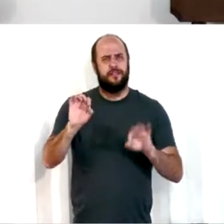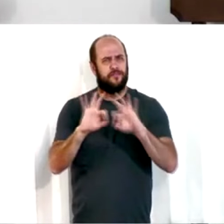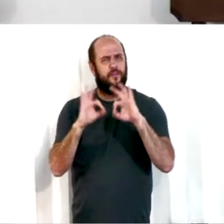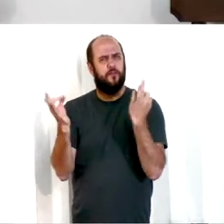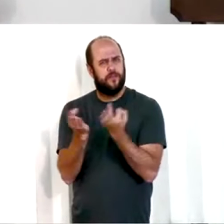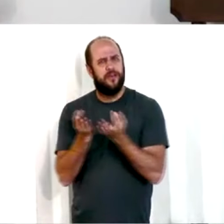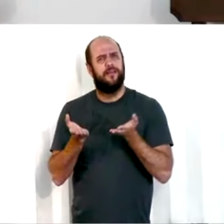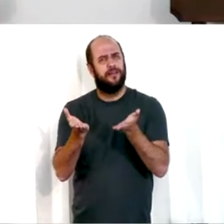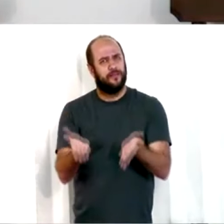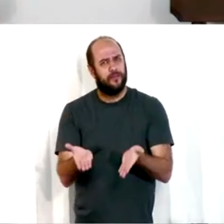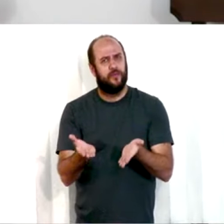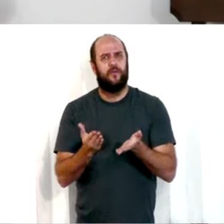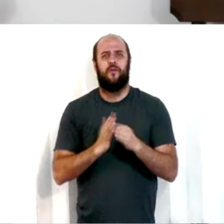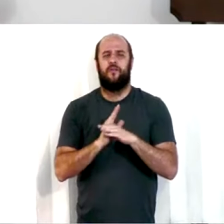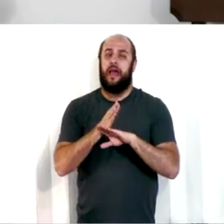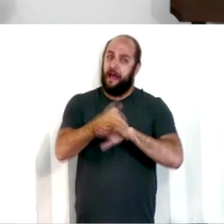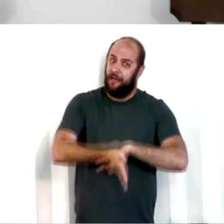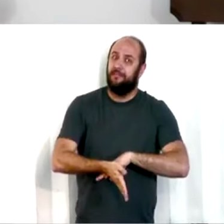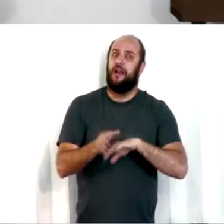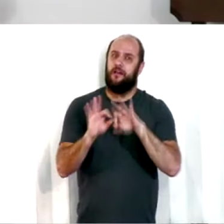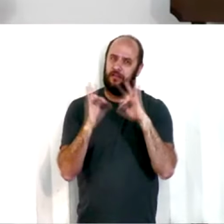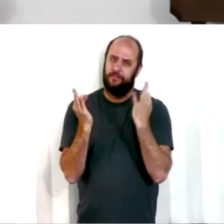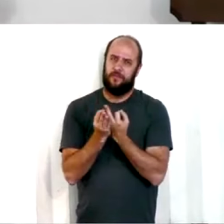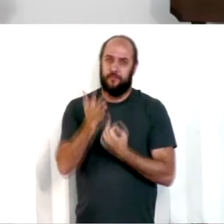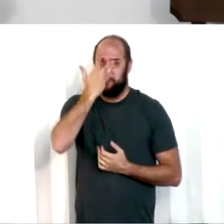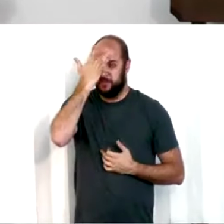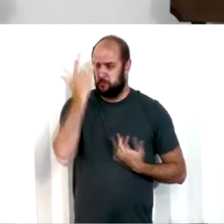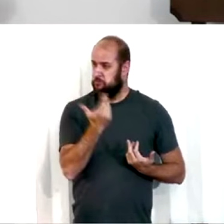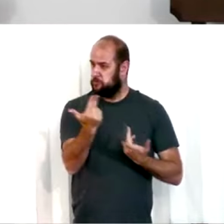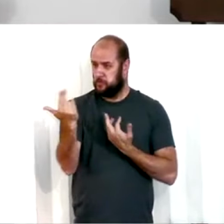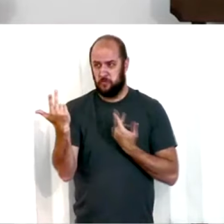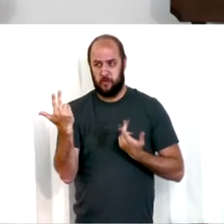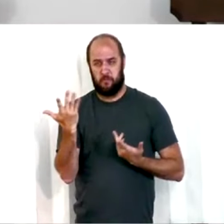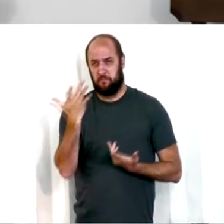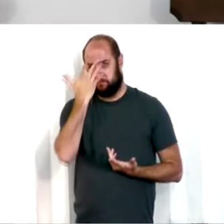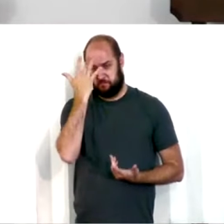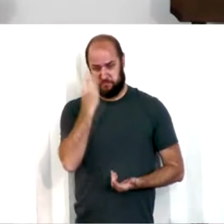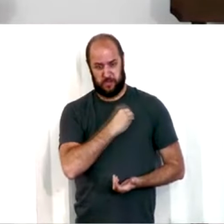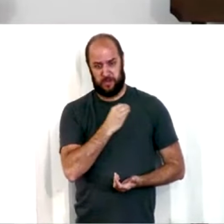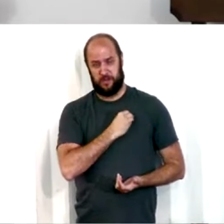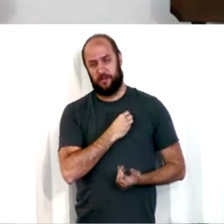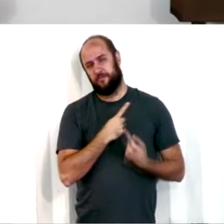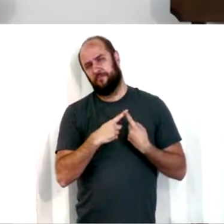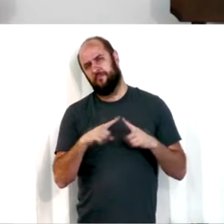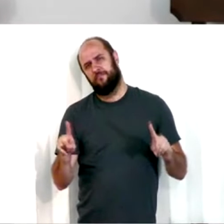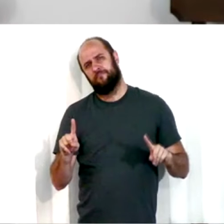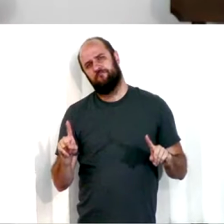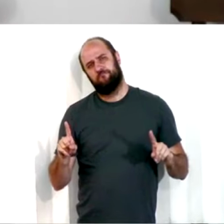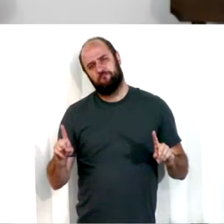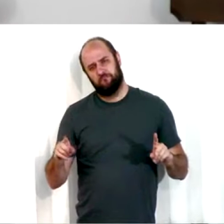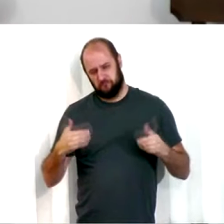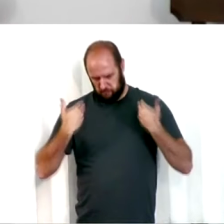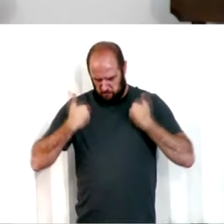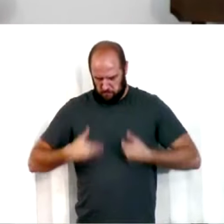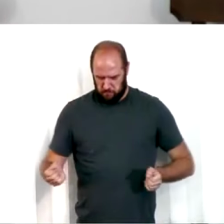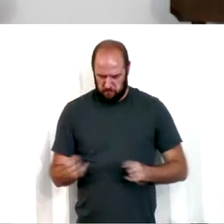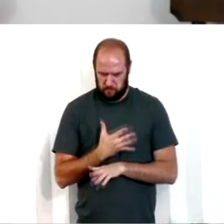e por meio deles também. Pessoas como nós, pecadoras, mas que se dispuseram a sofrer pela